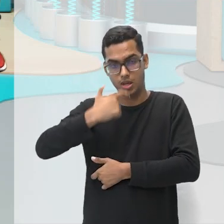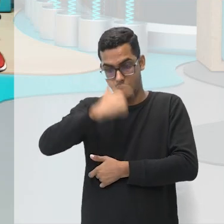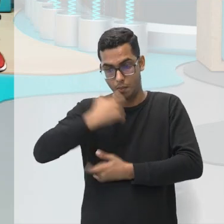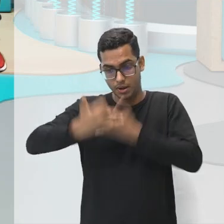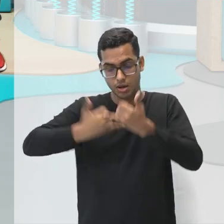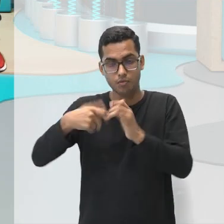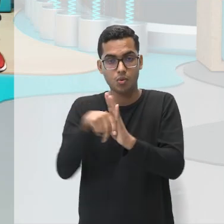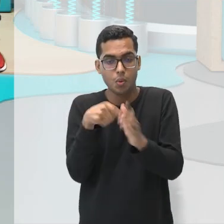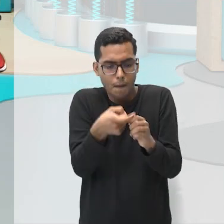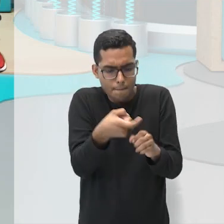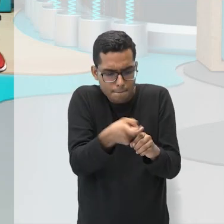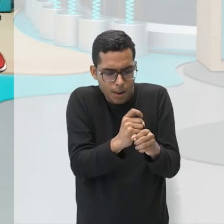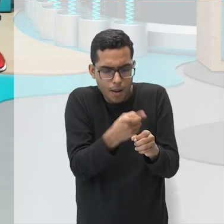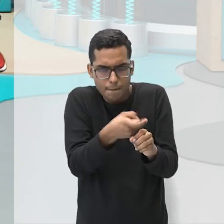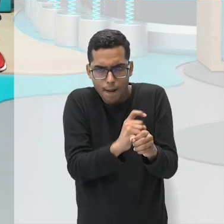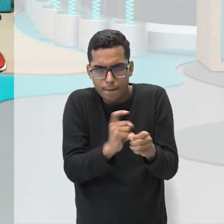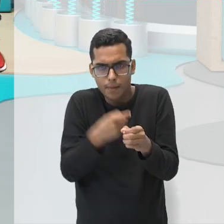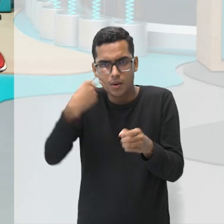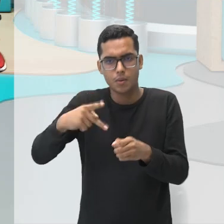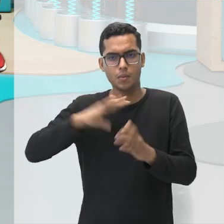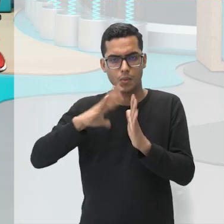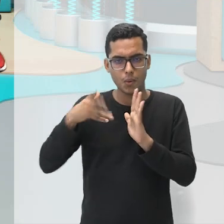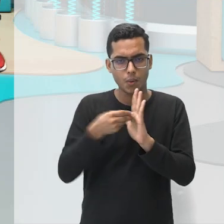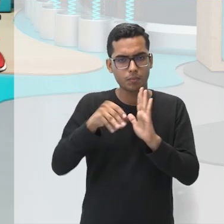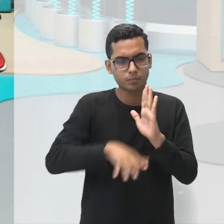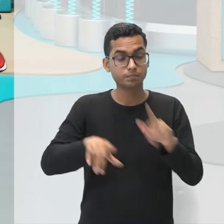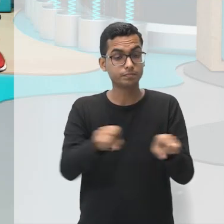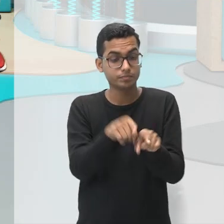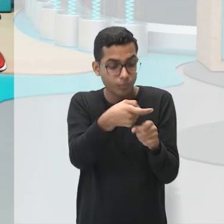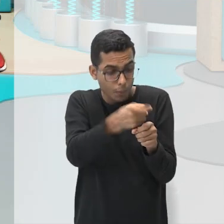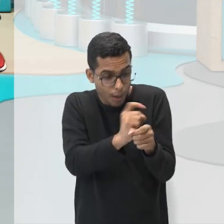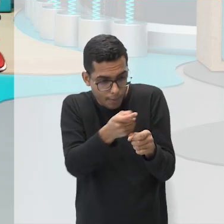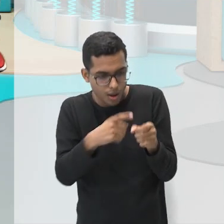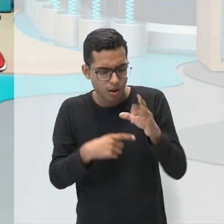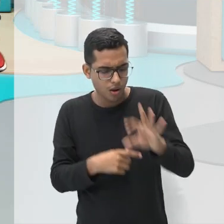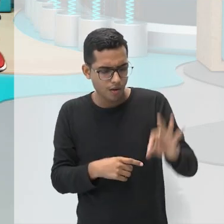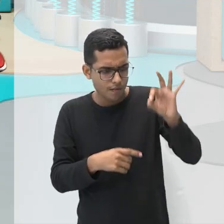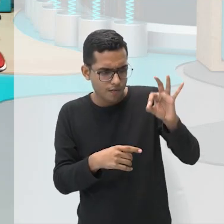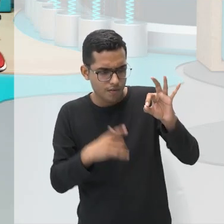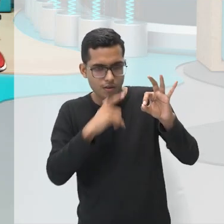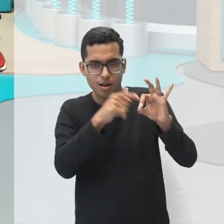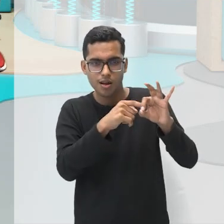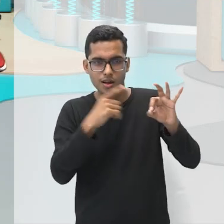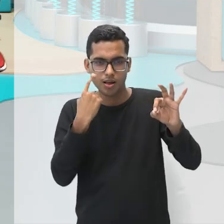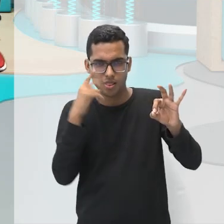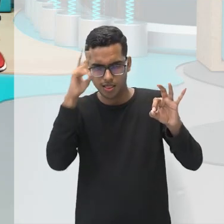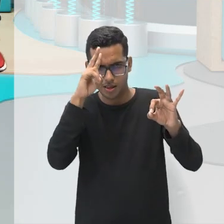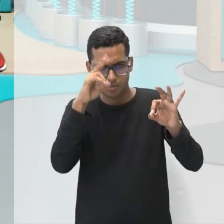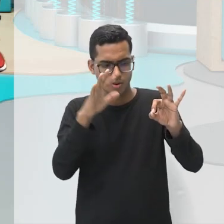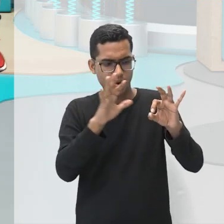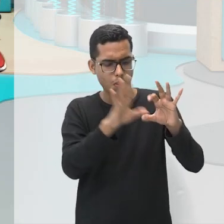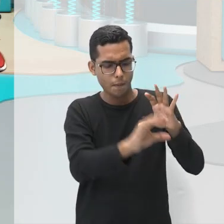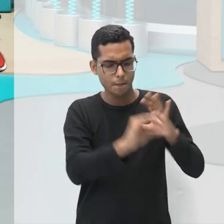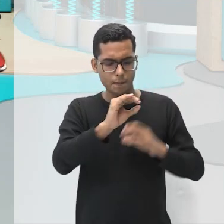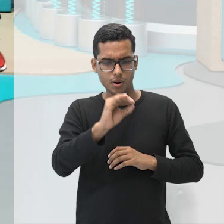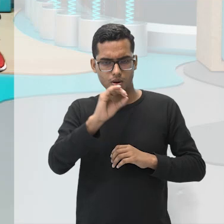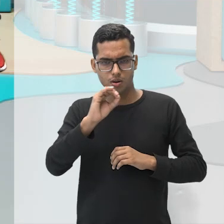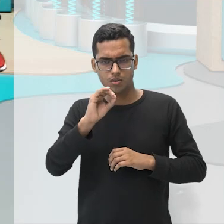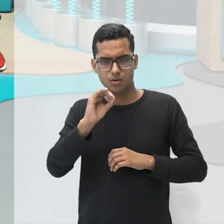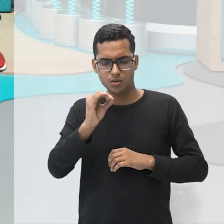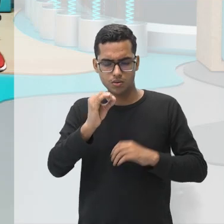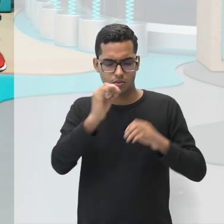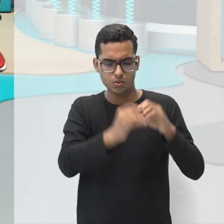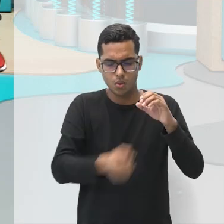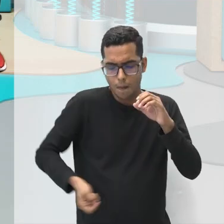tucumã, que é uma fruta nativa da nossa região. Enfim, diversos objetos podem ser utilizados aí para